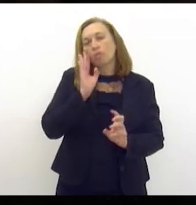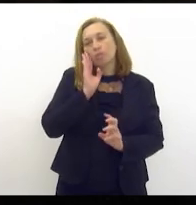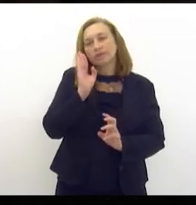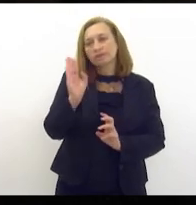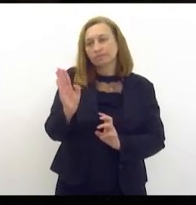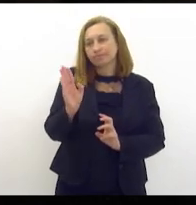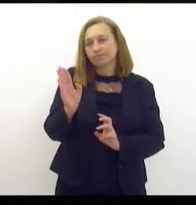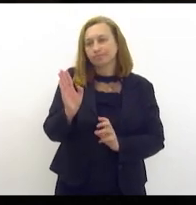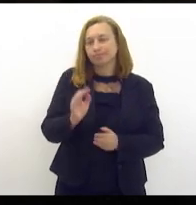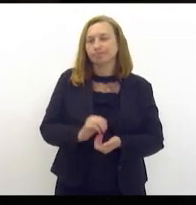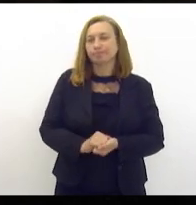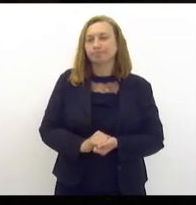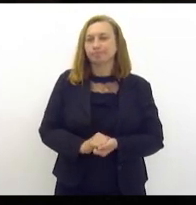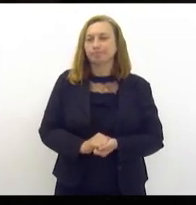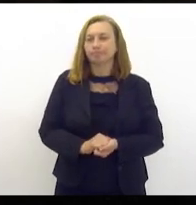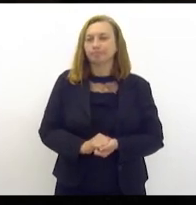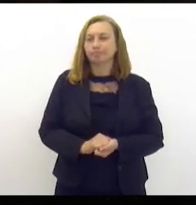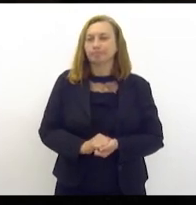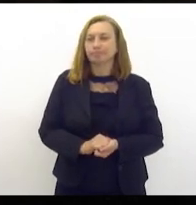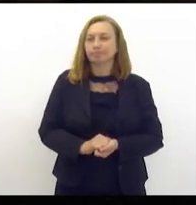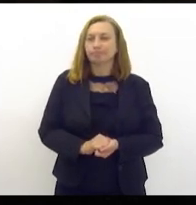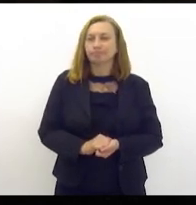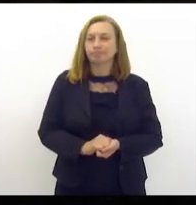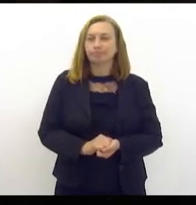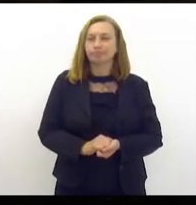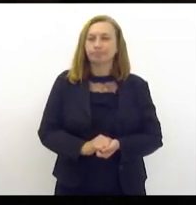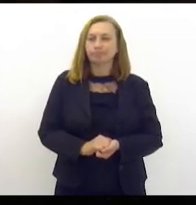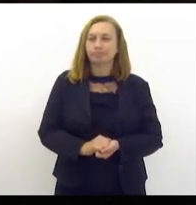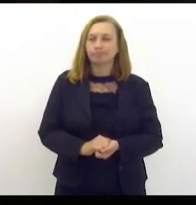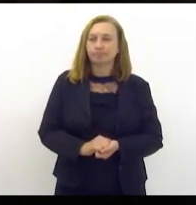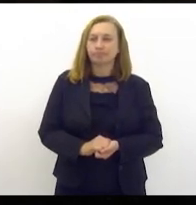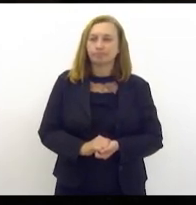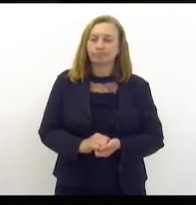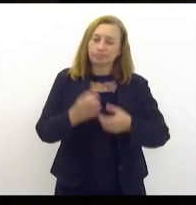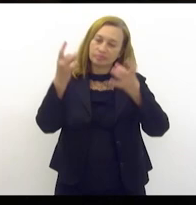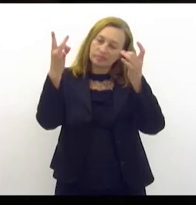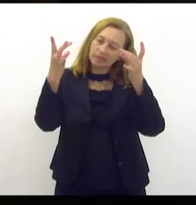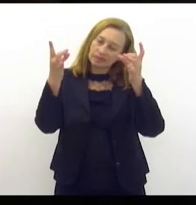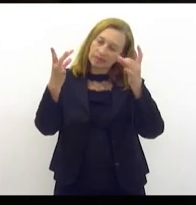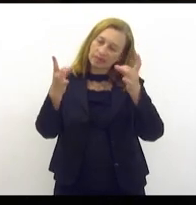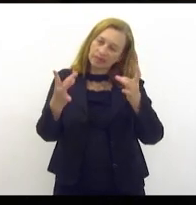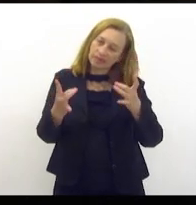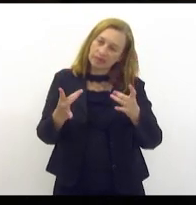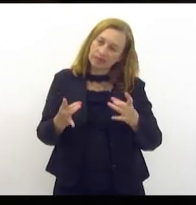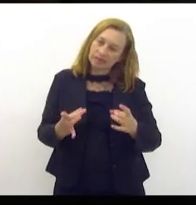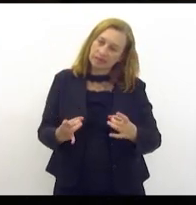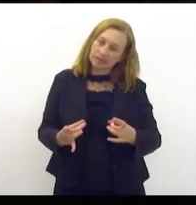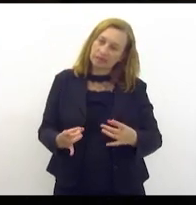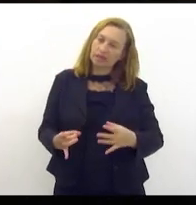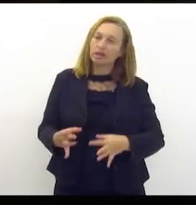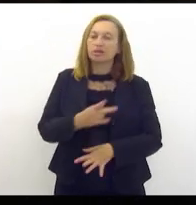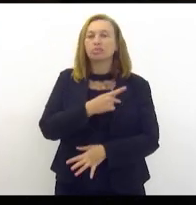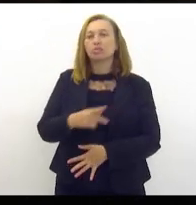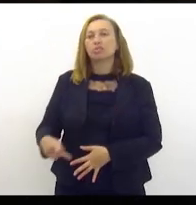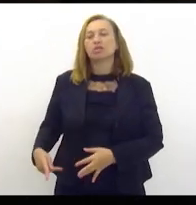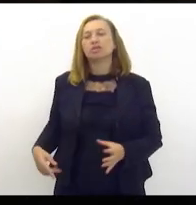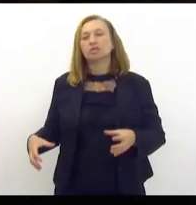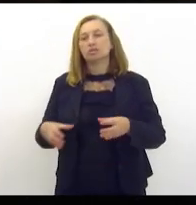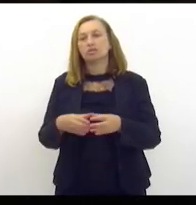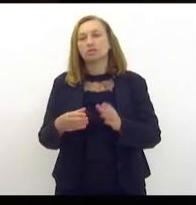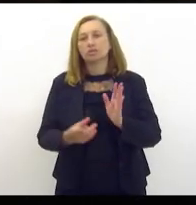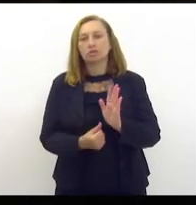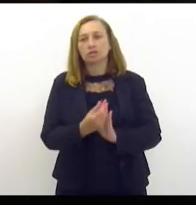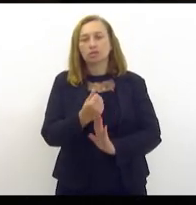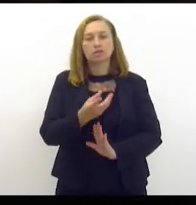centrais, tanto abordada de forma muito categórica pelo presidente da Comissão de